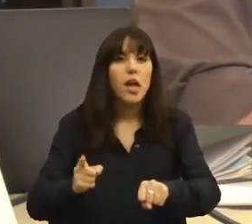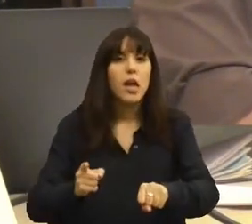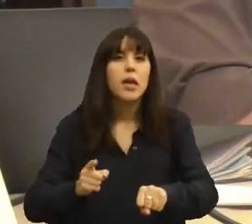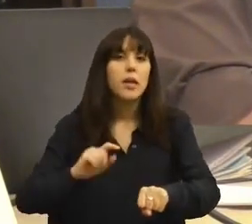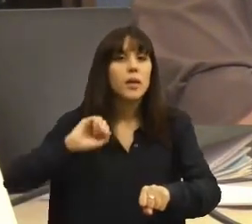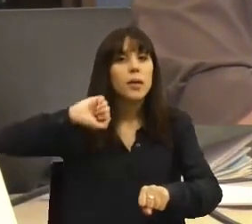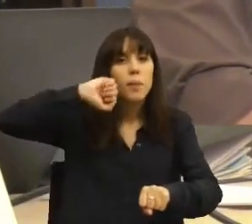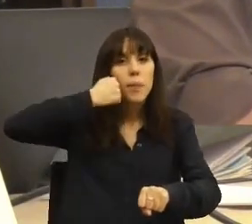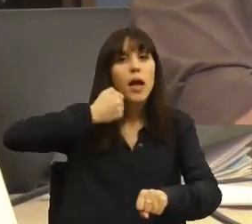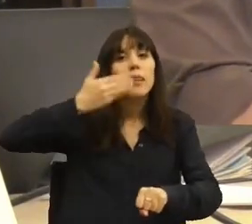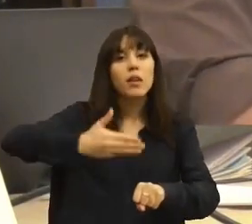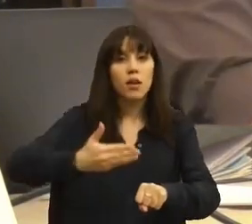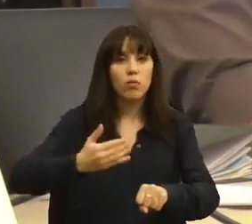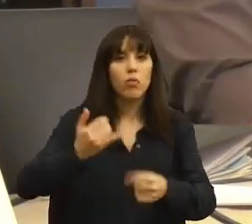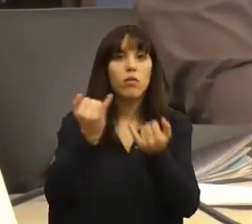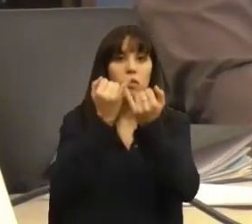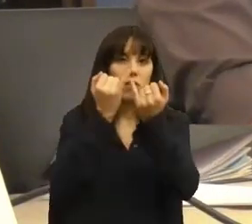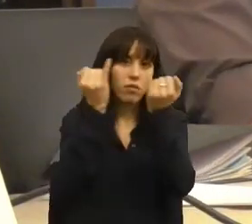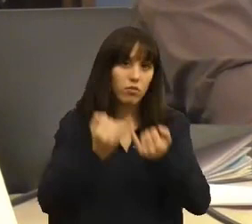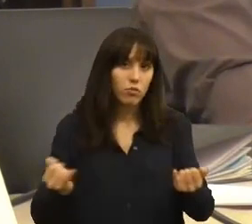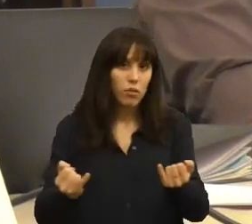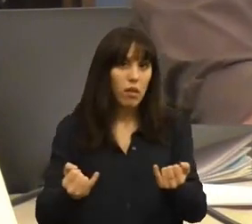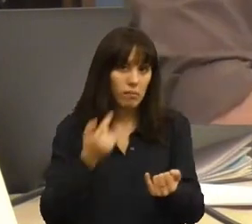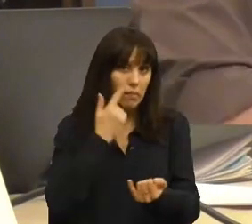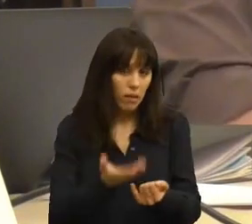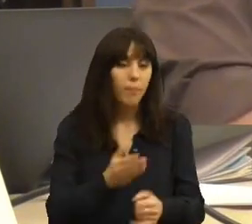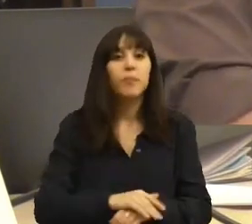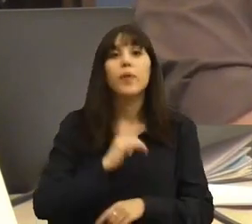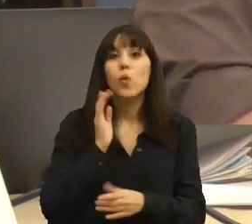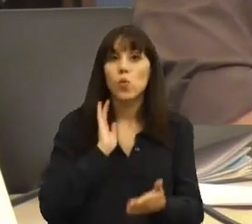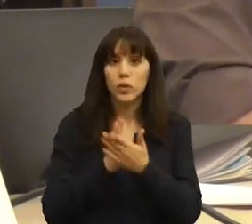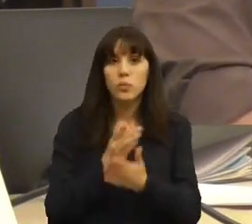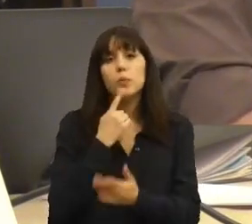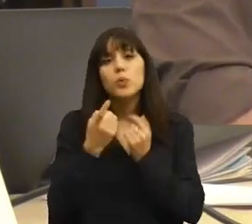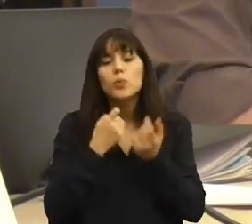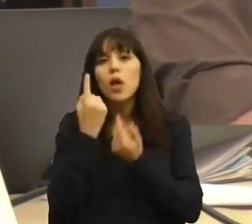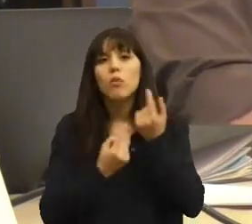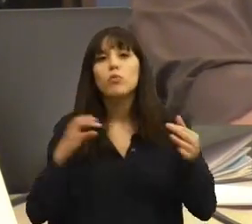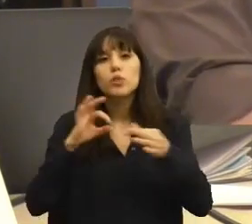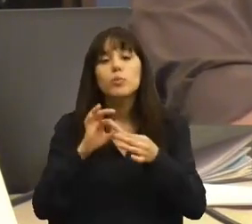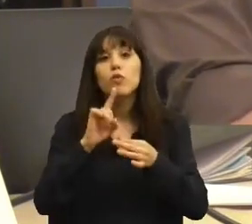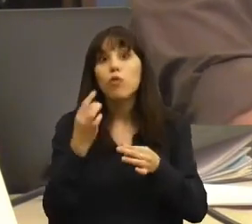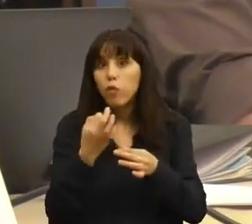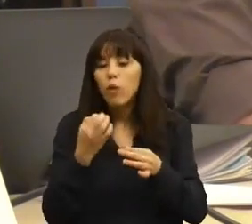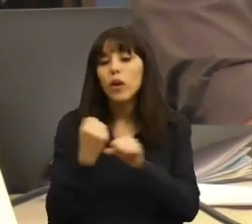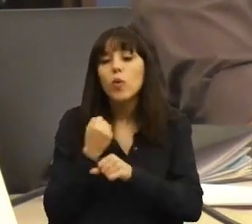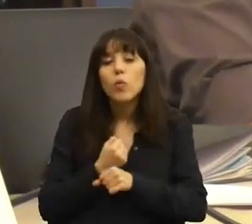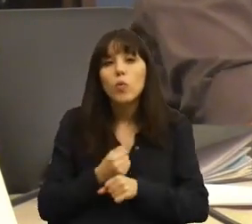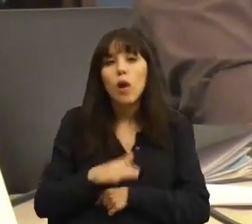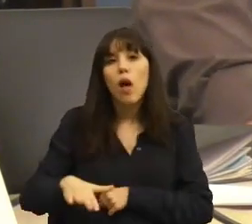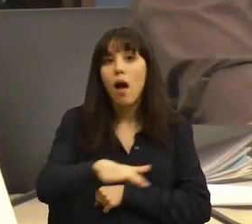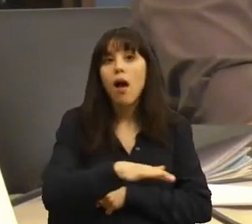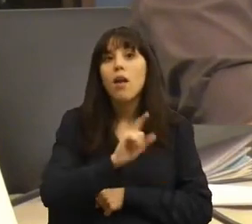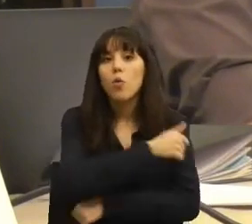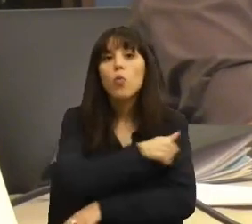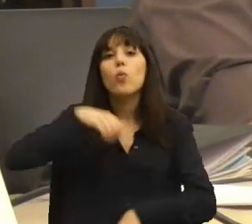direito internacional que continua a representar. Finalmente, gostávamos de colocar algumas questões em relação a uma intervenção de urbanismo aqui da cidade de Lisboa e